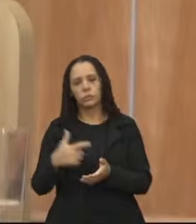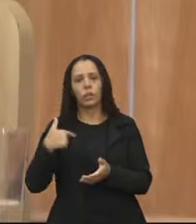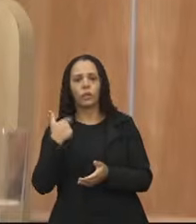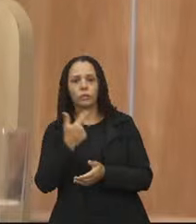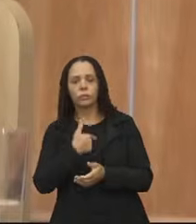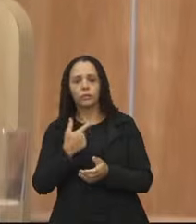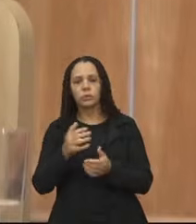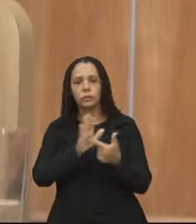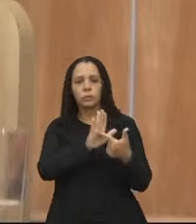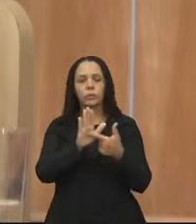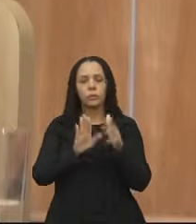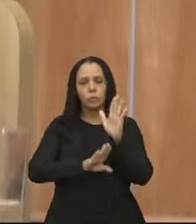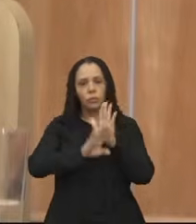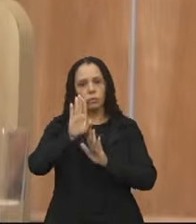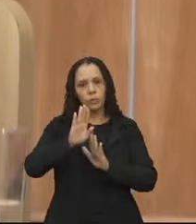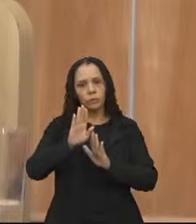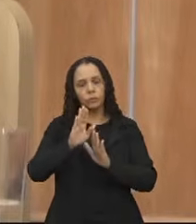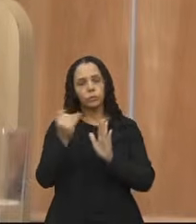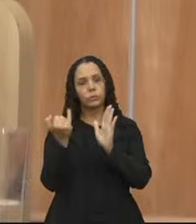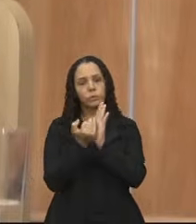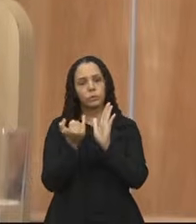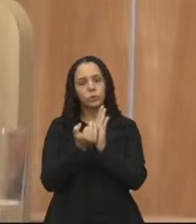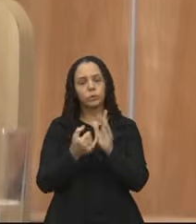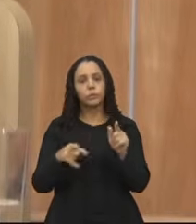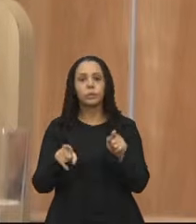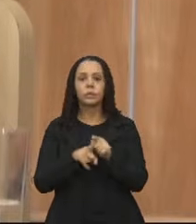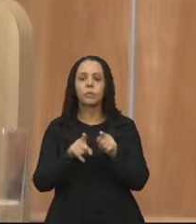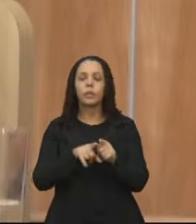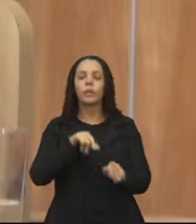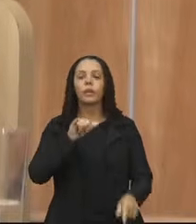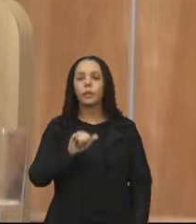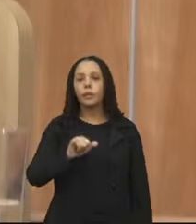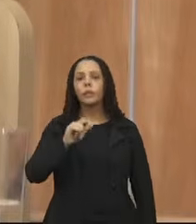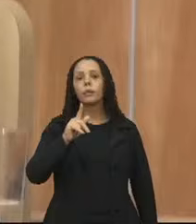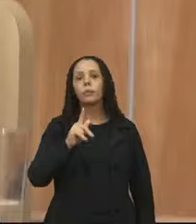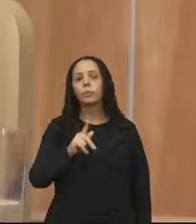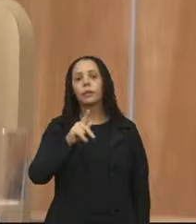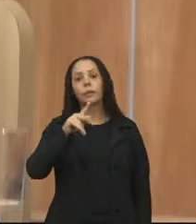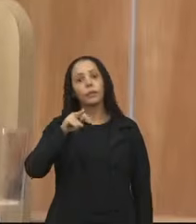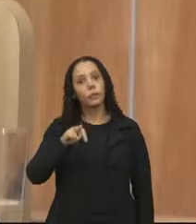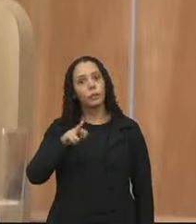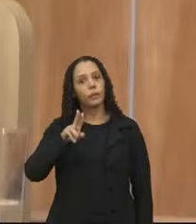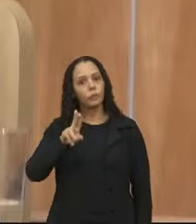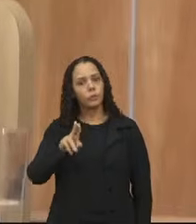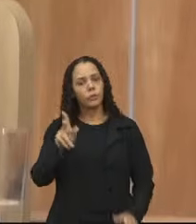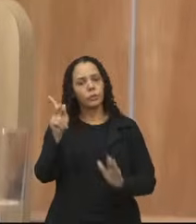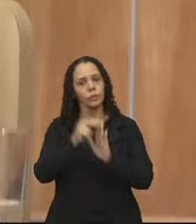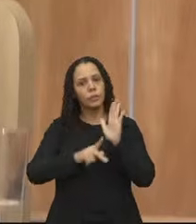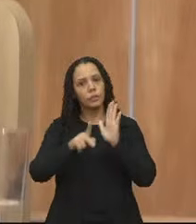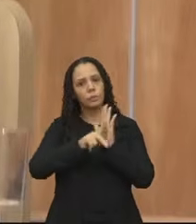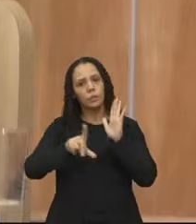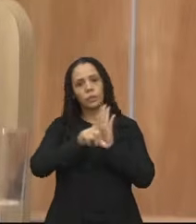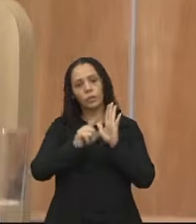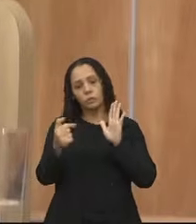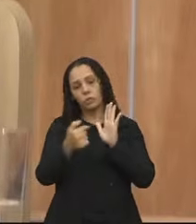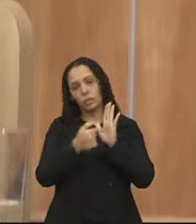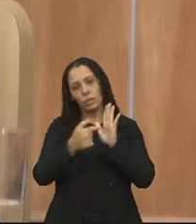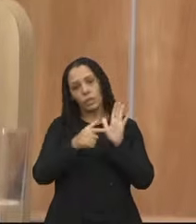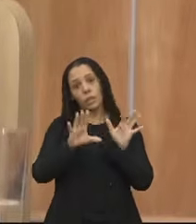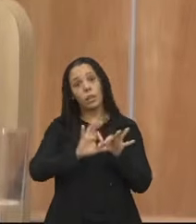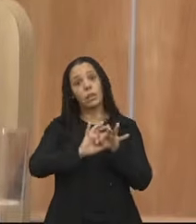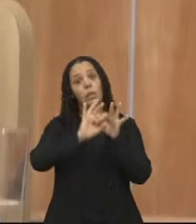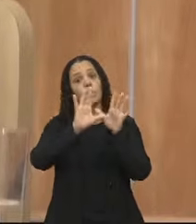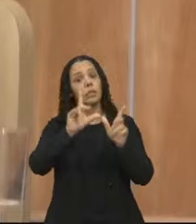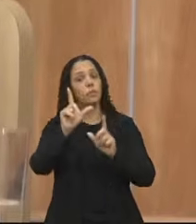serviço e do, muito provavelmente, aumento do IPTU. Esse projeto de lei aqui permite que o prefeito, por meio de um